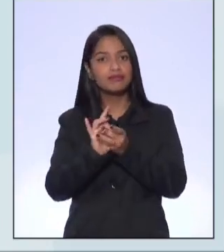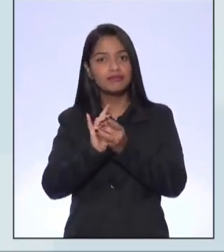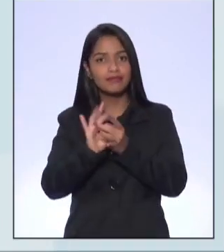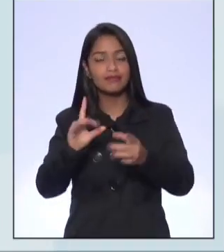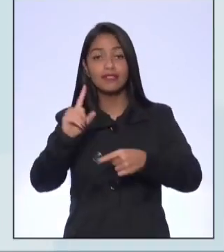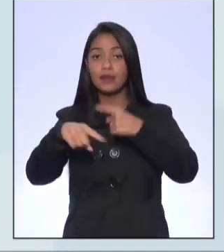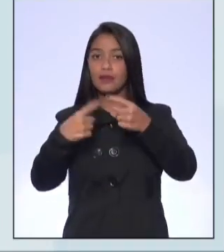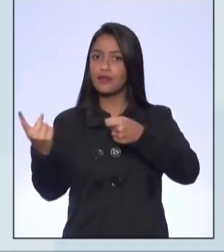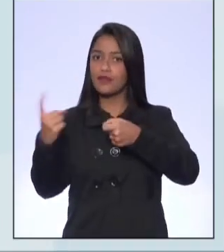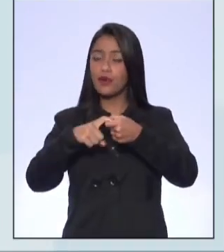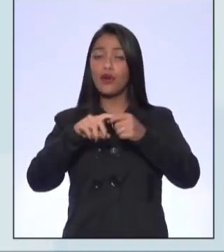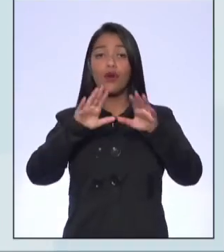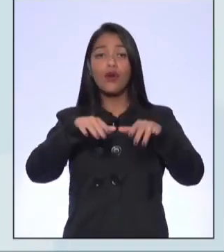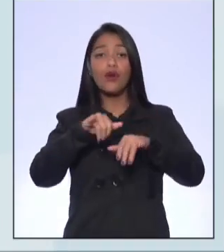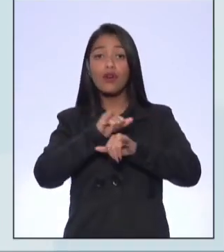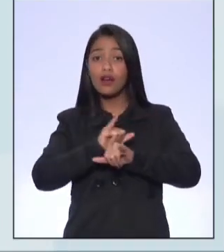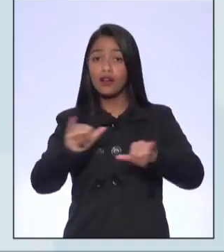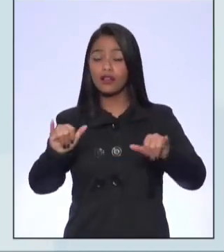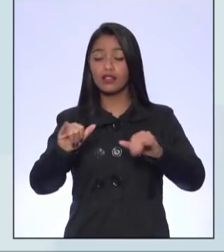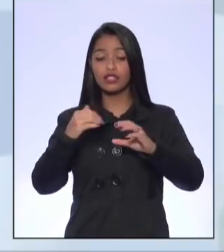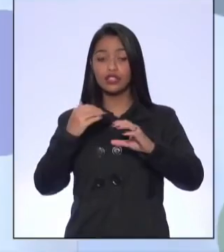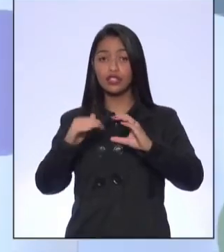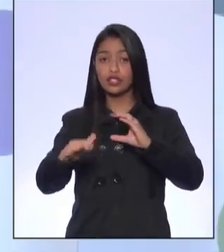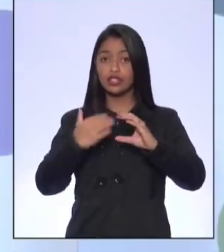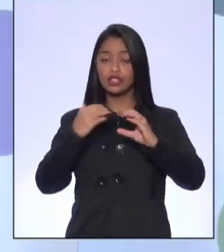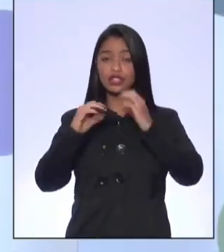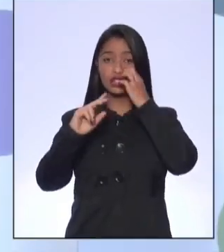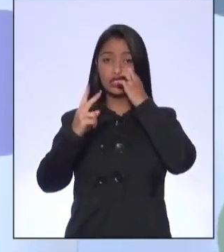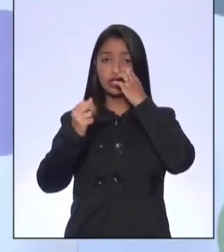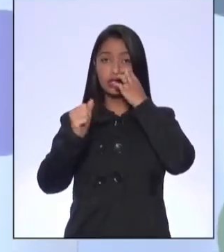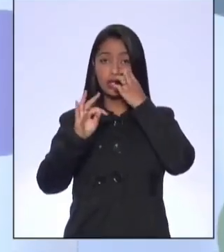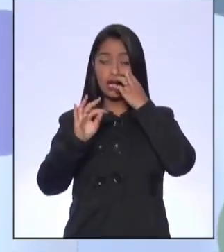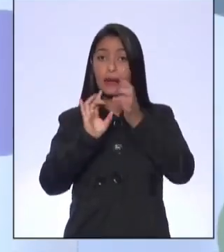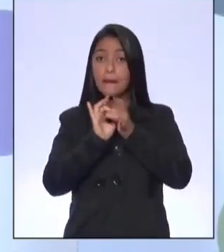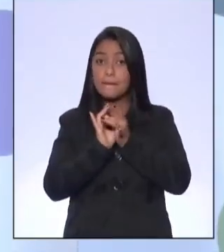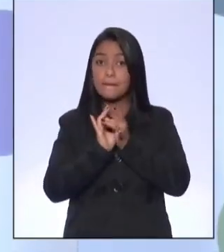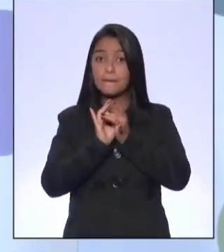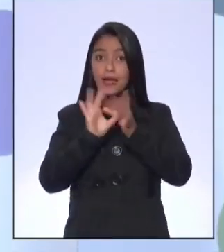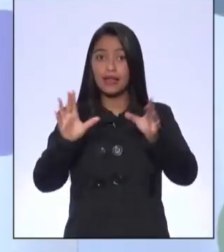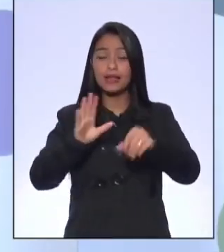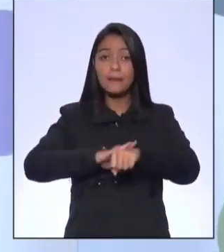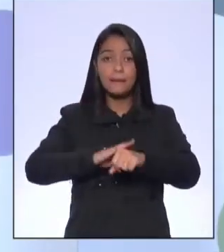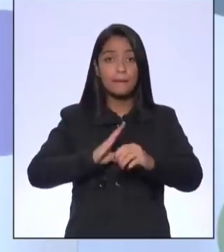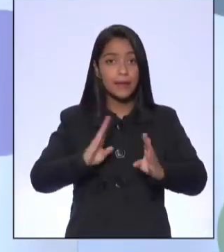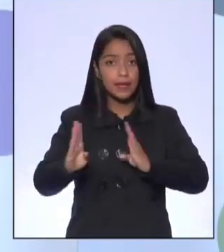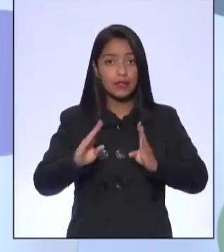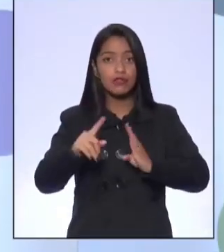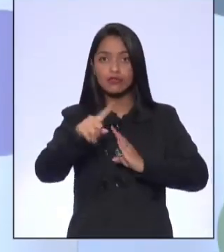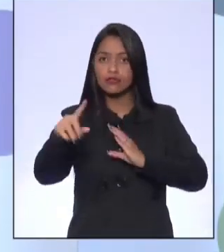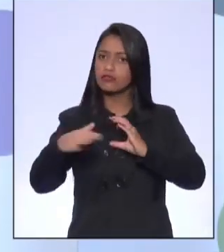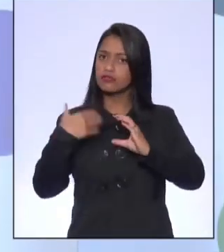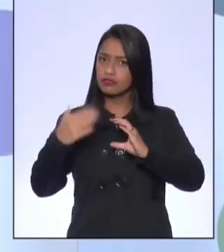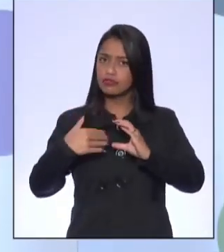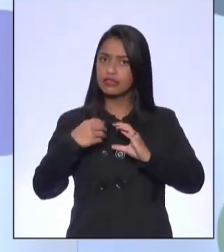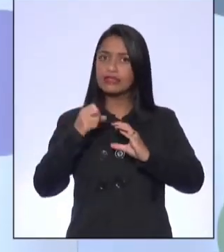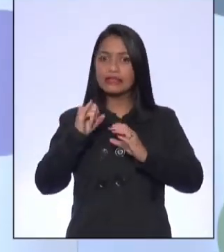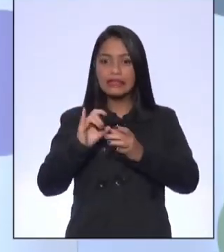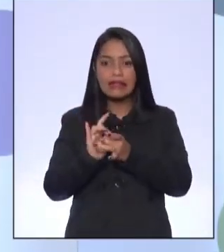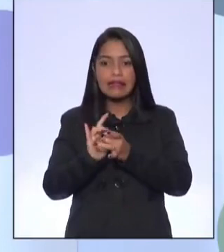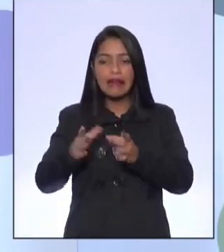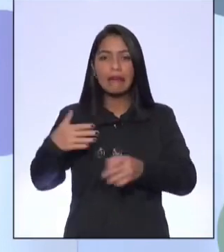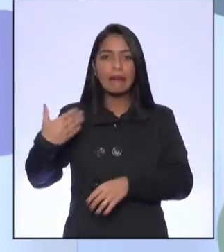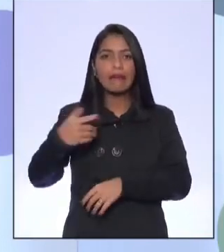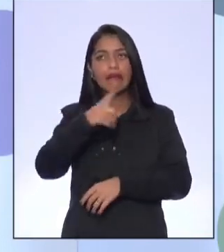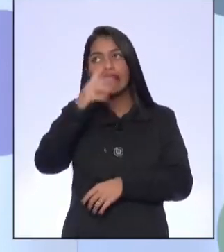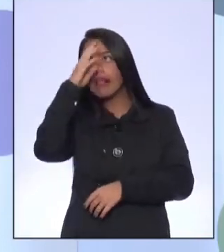Tá bom. Só um recadinho, pessoal. O chat ele fica aberto durante a resolução, porque senão vocês ficam distraídos. Eu conheço vocês. E aí, durante a